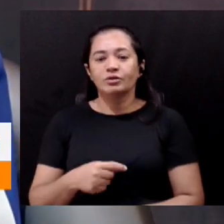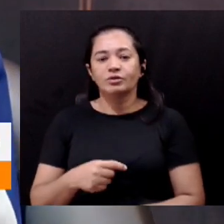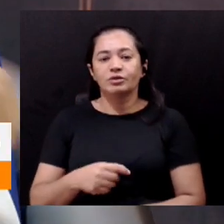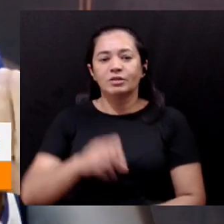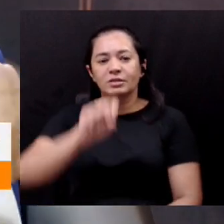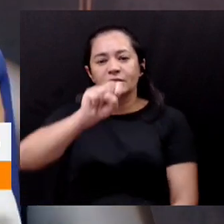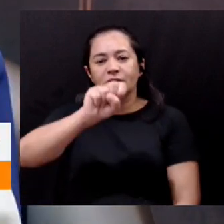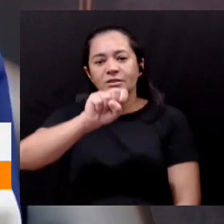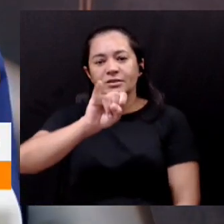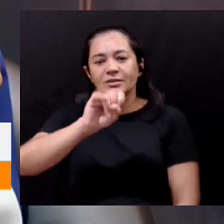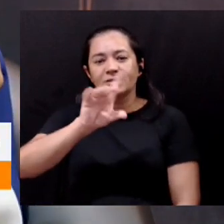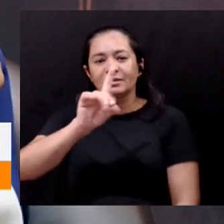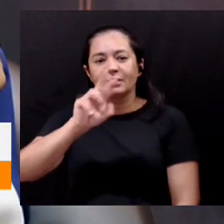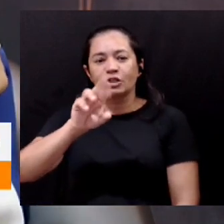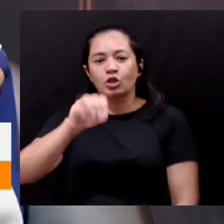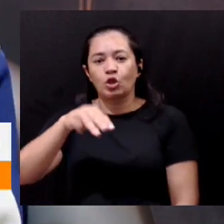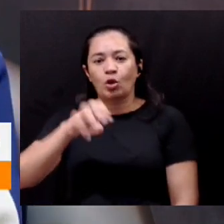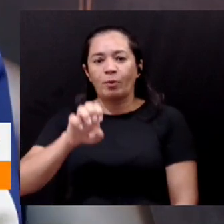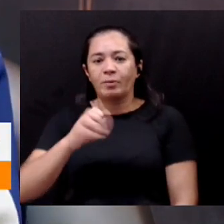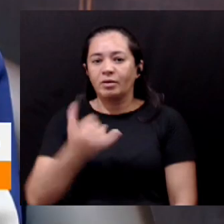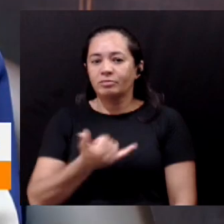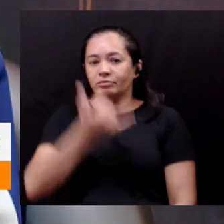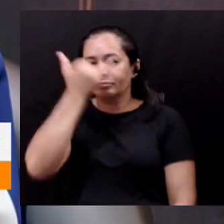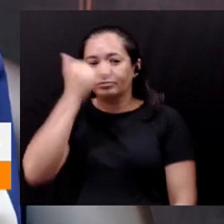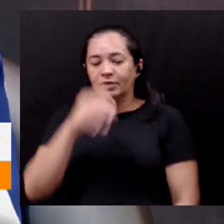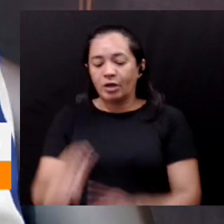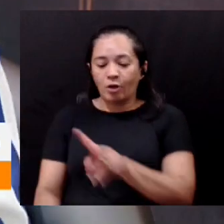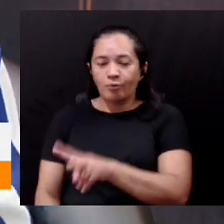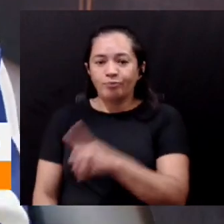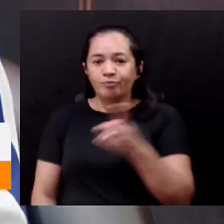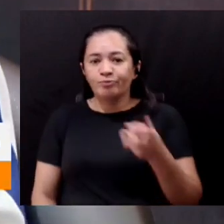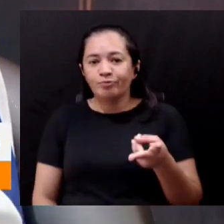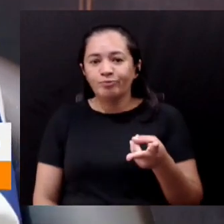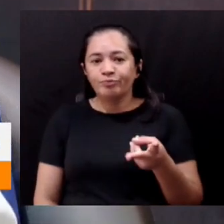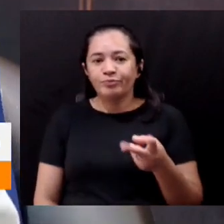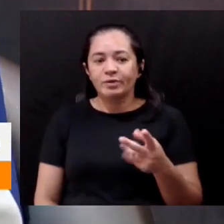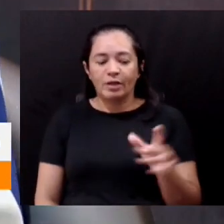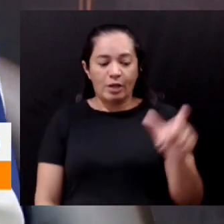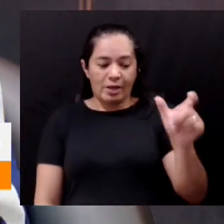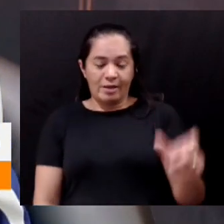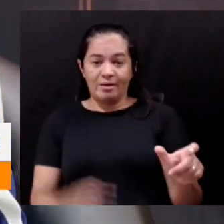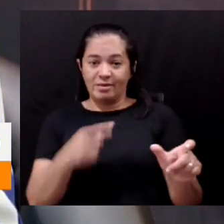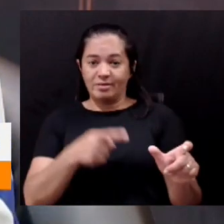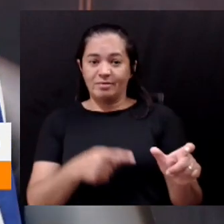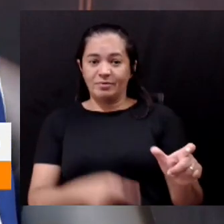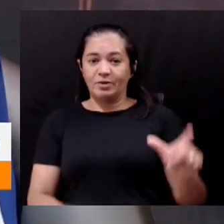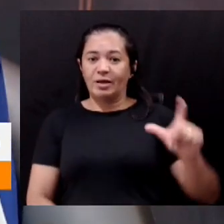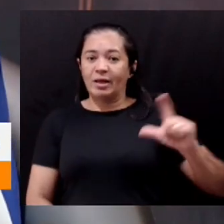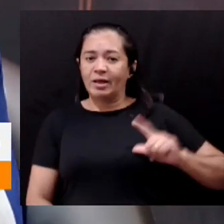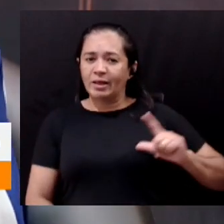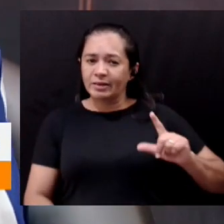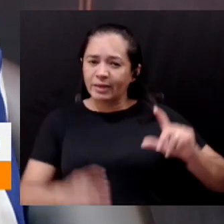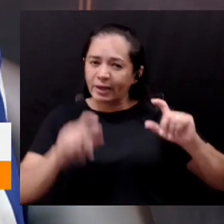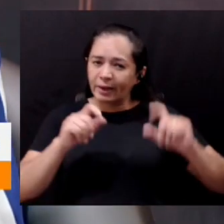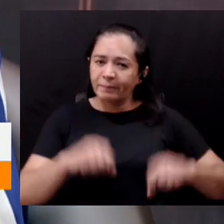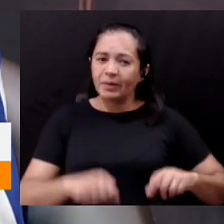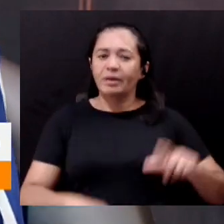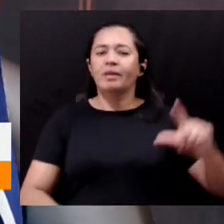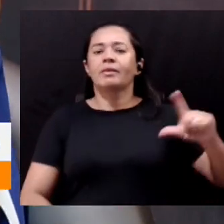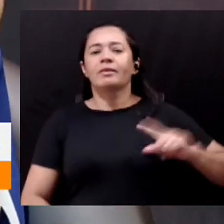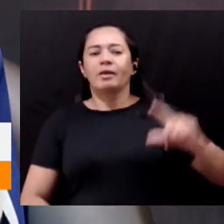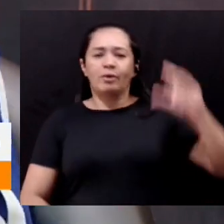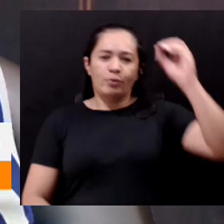é normalmente até o contrário. Uhum, Então é uma pessoa que tem a capacidade, que tem o conhecimento,